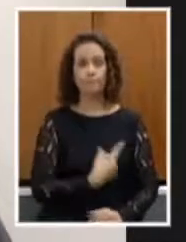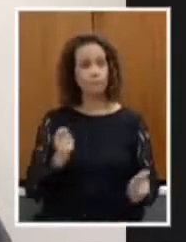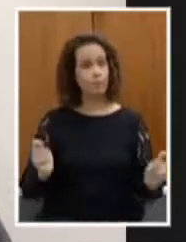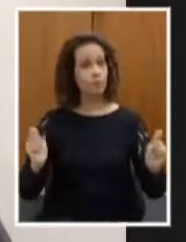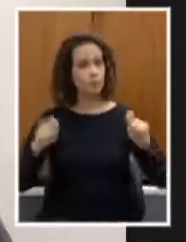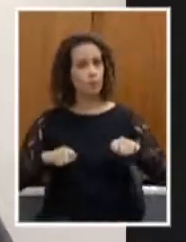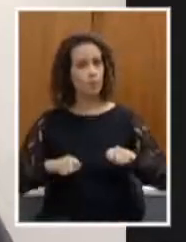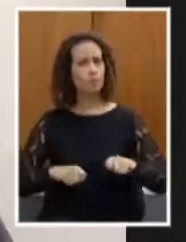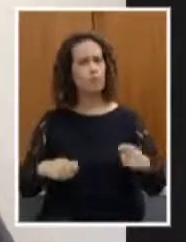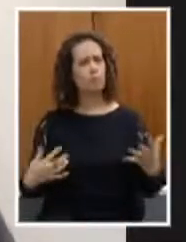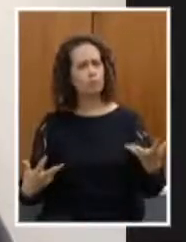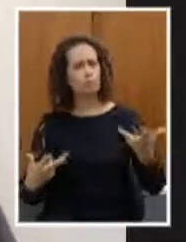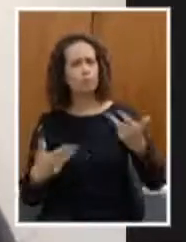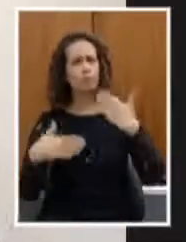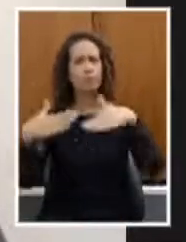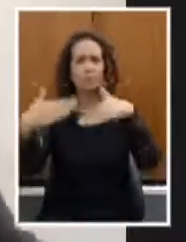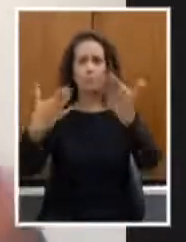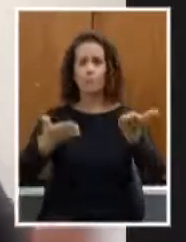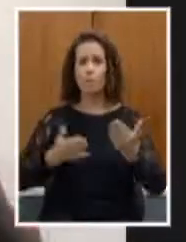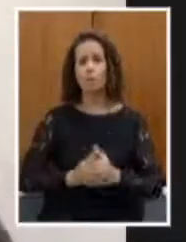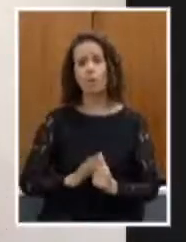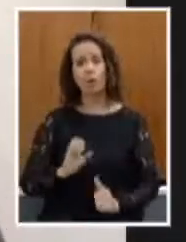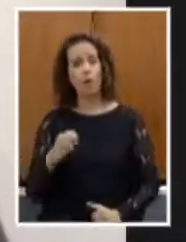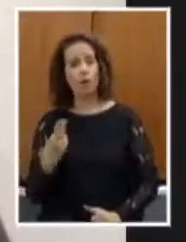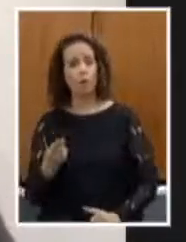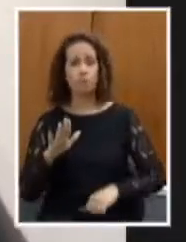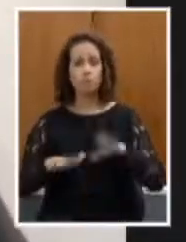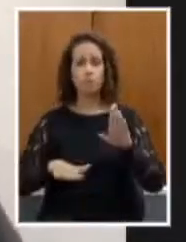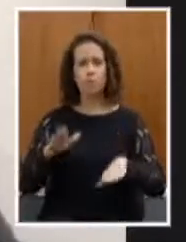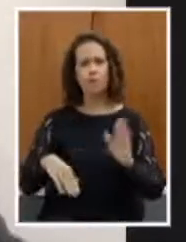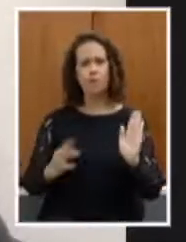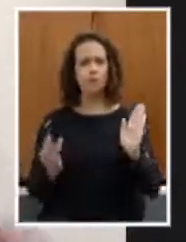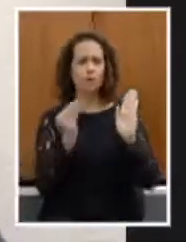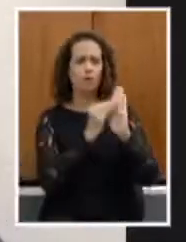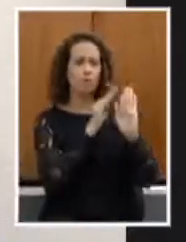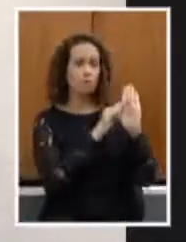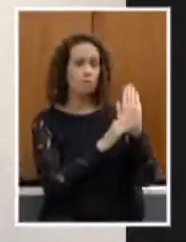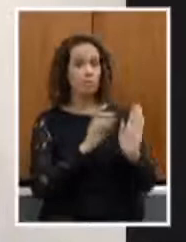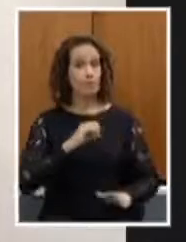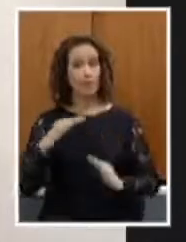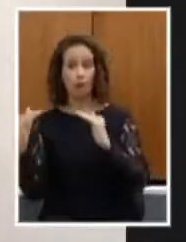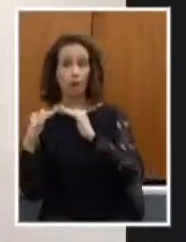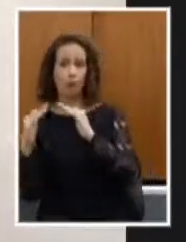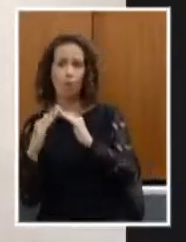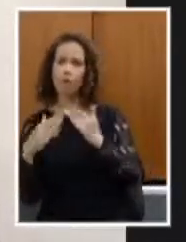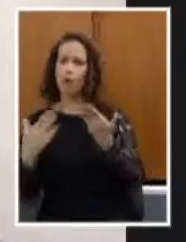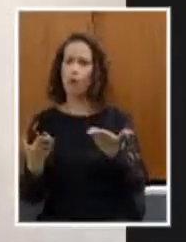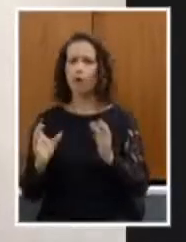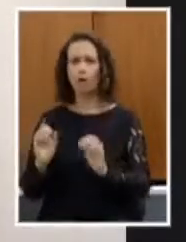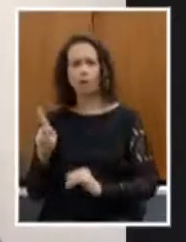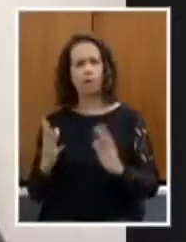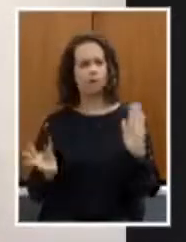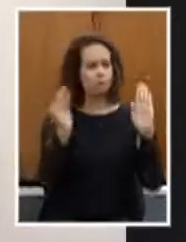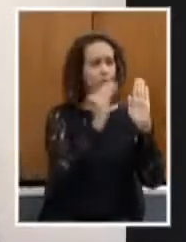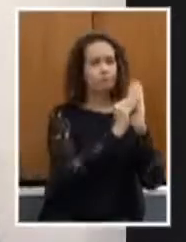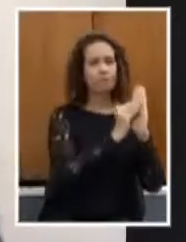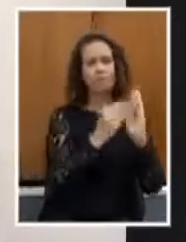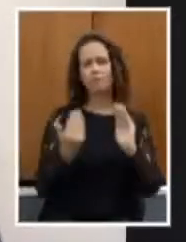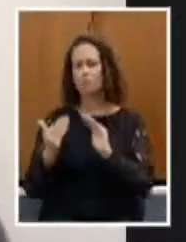o aperfeiçoamento e que a gente possa, quem sabe, até colocar em pauta, né? Se houver o acordo, ele entra na pauta. Se não houver